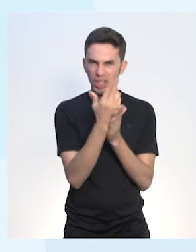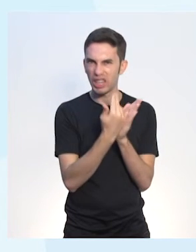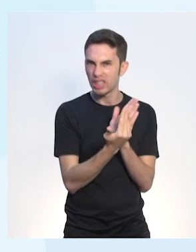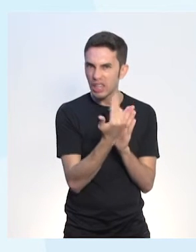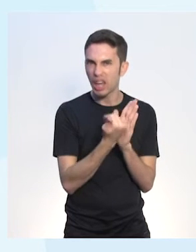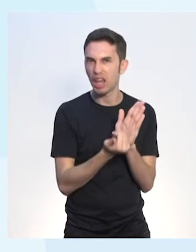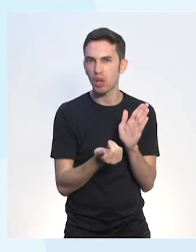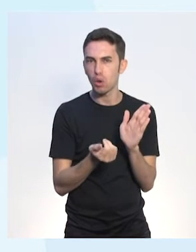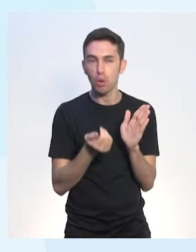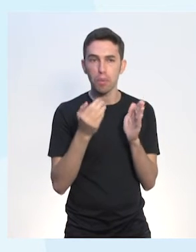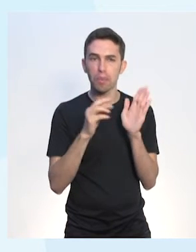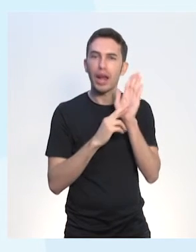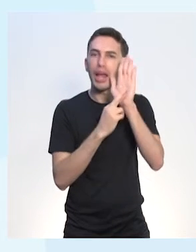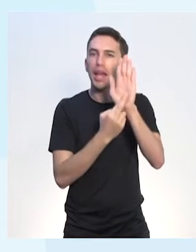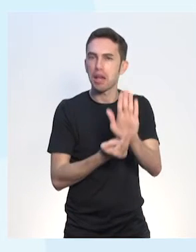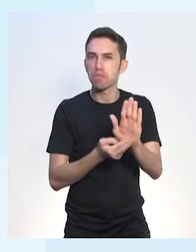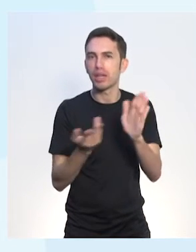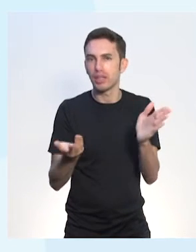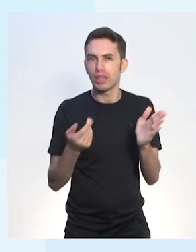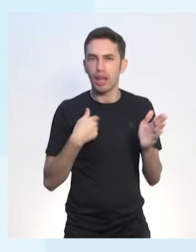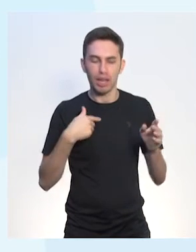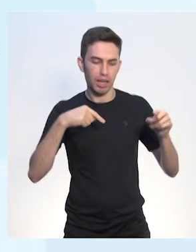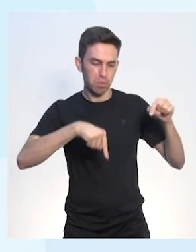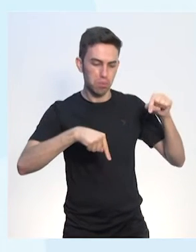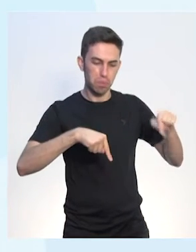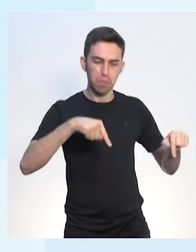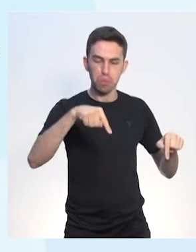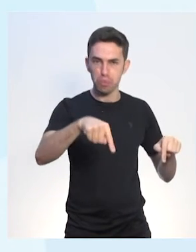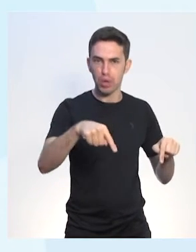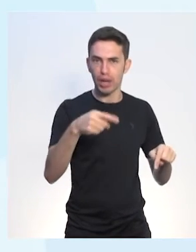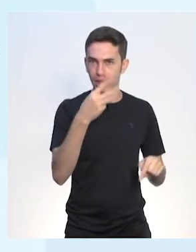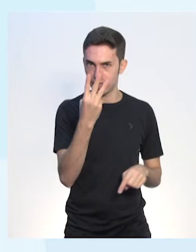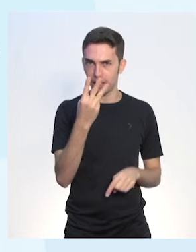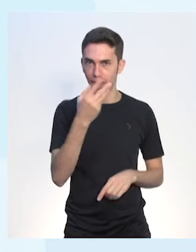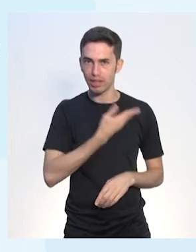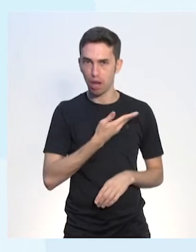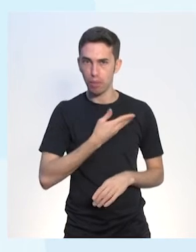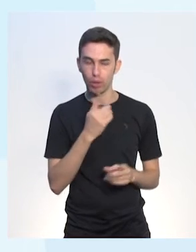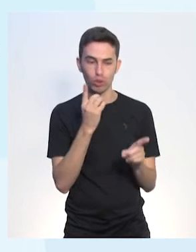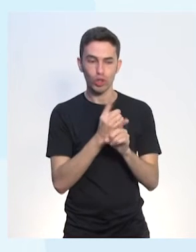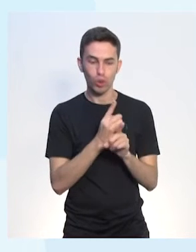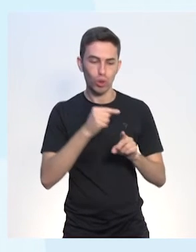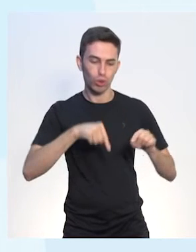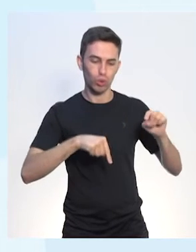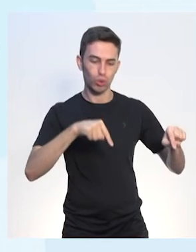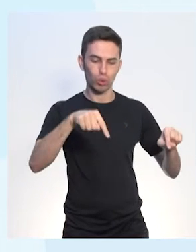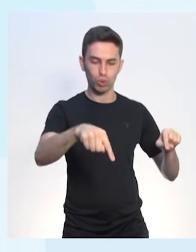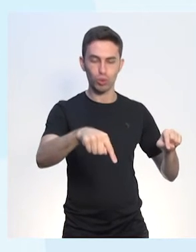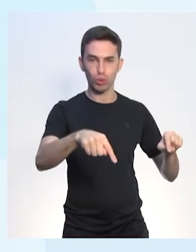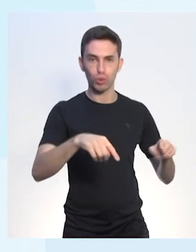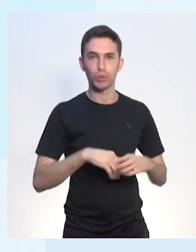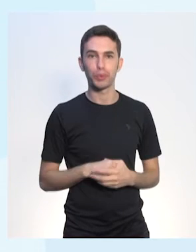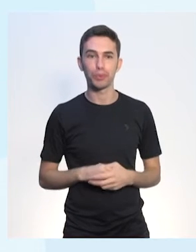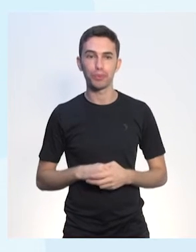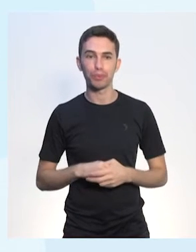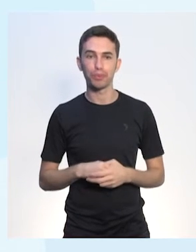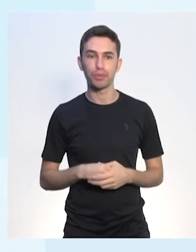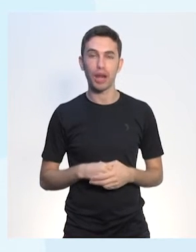um esquema representando a posição desses 3 amigos. Beleza? Fez